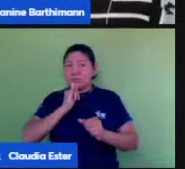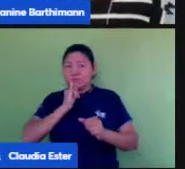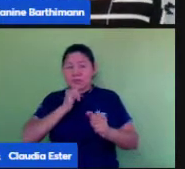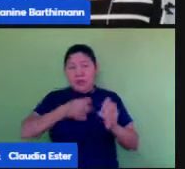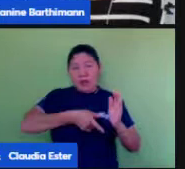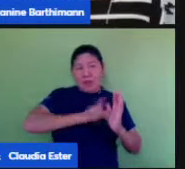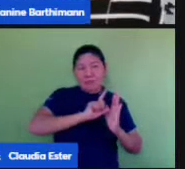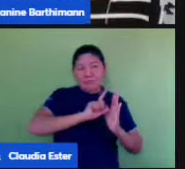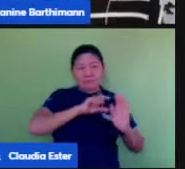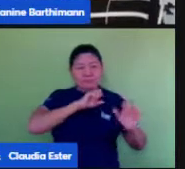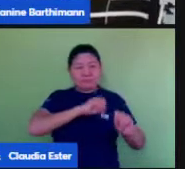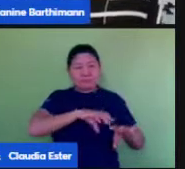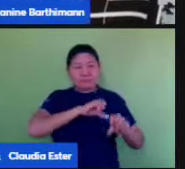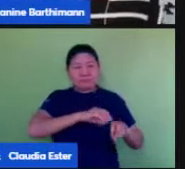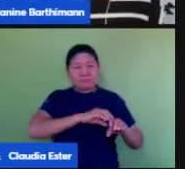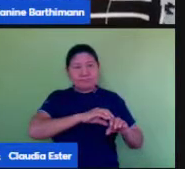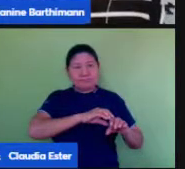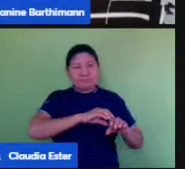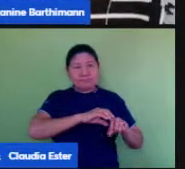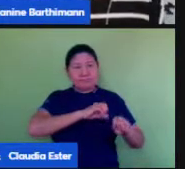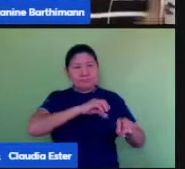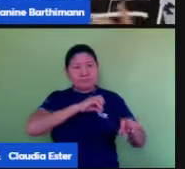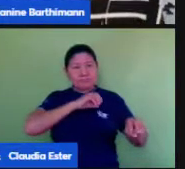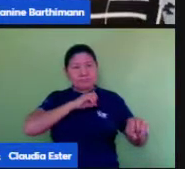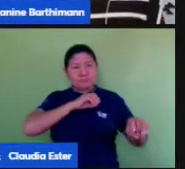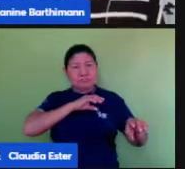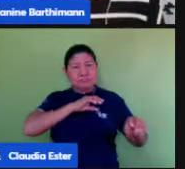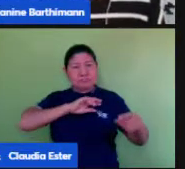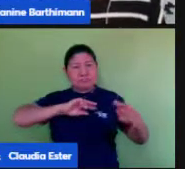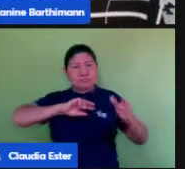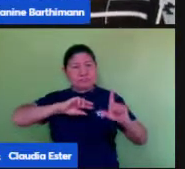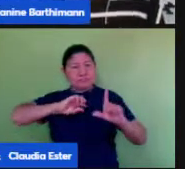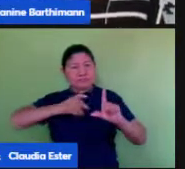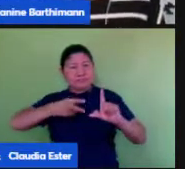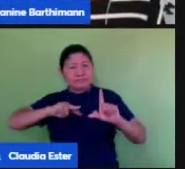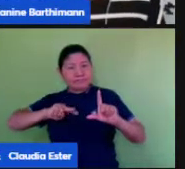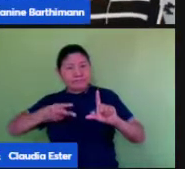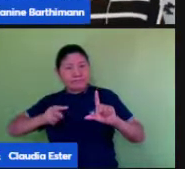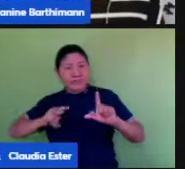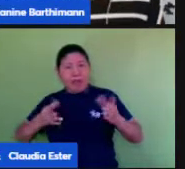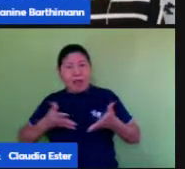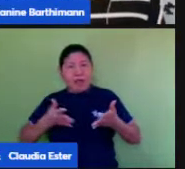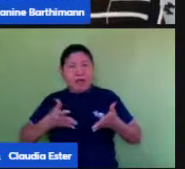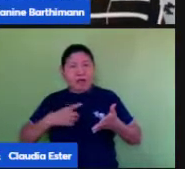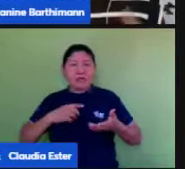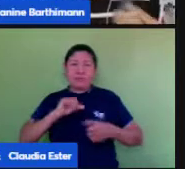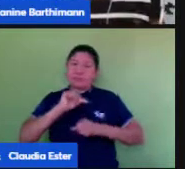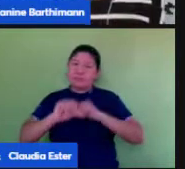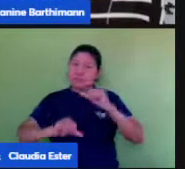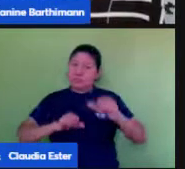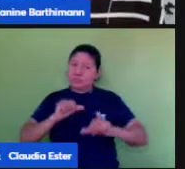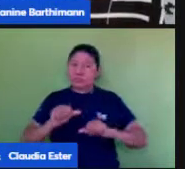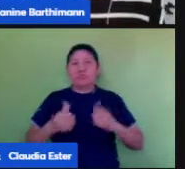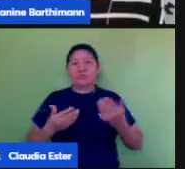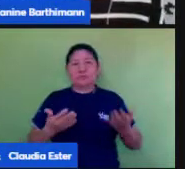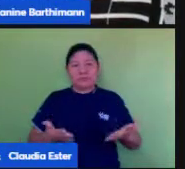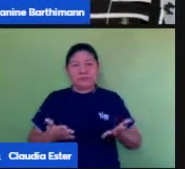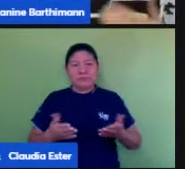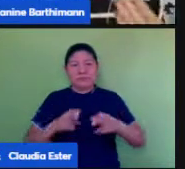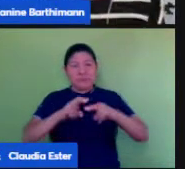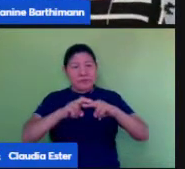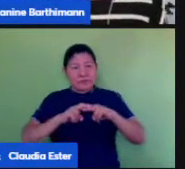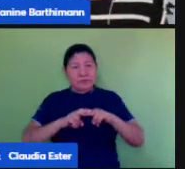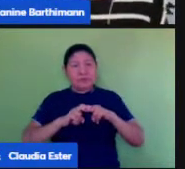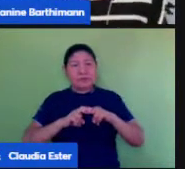mais o ensino híbrido nas escolas, mas passa a se desenvolver o ensino escalonado. E por isso, a ideia